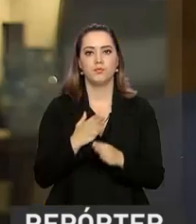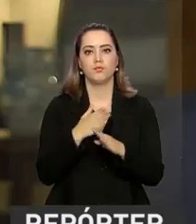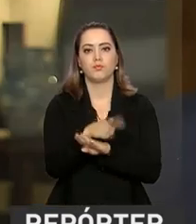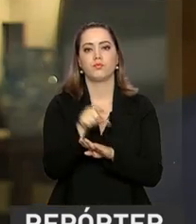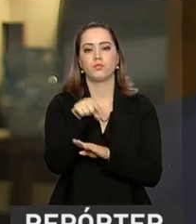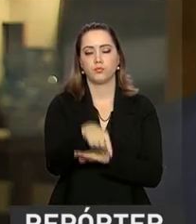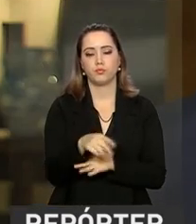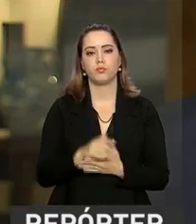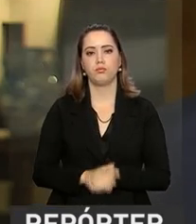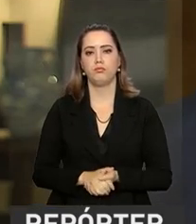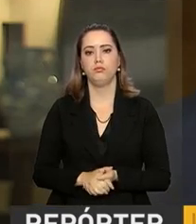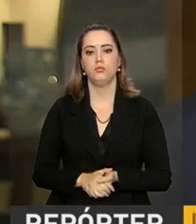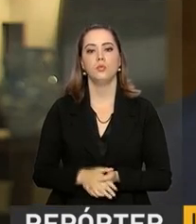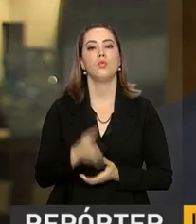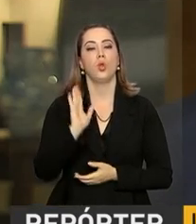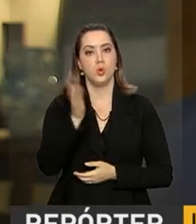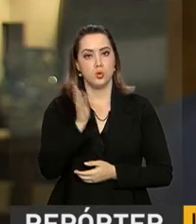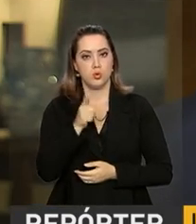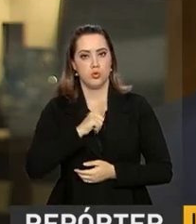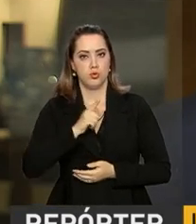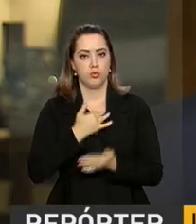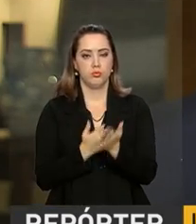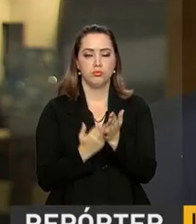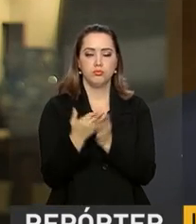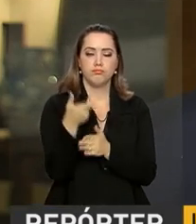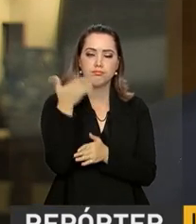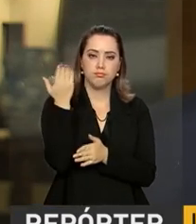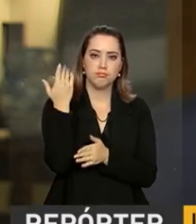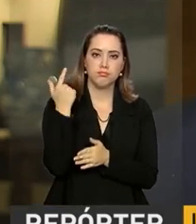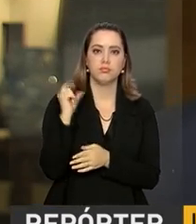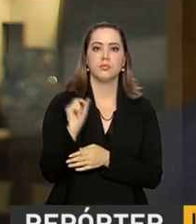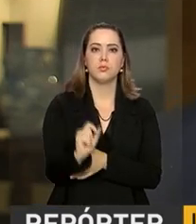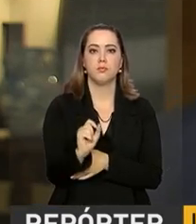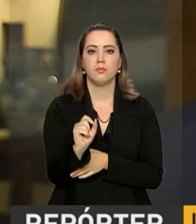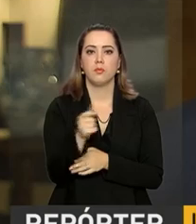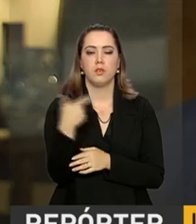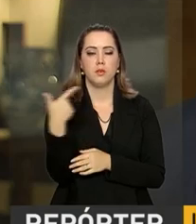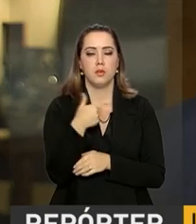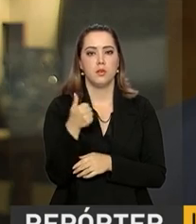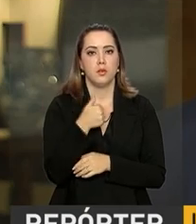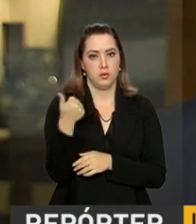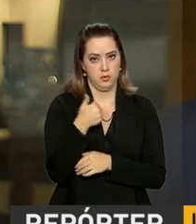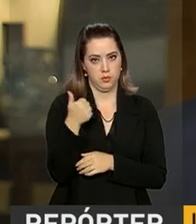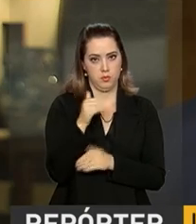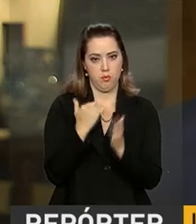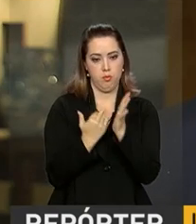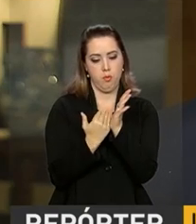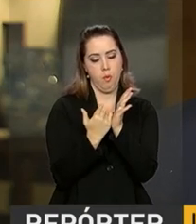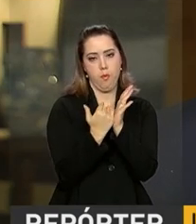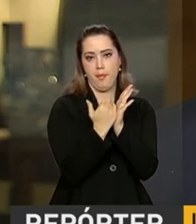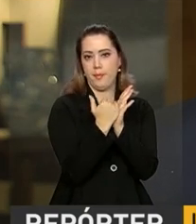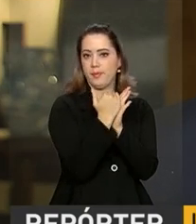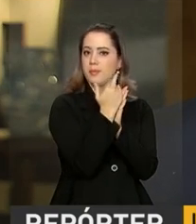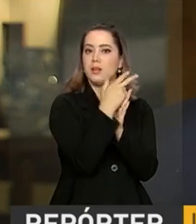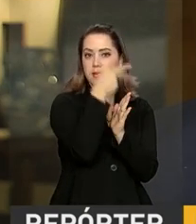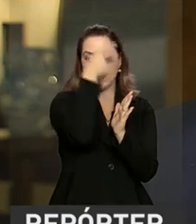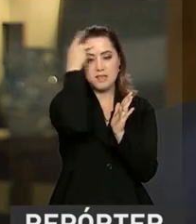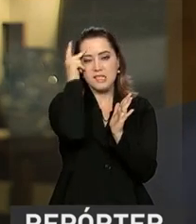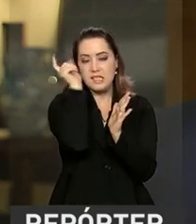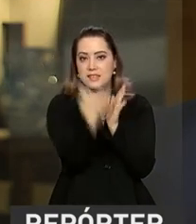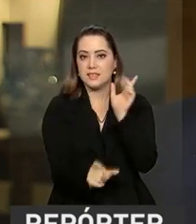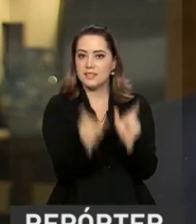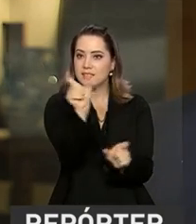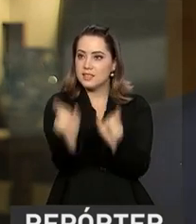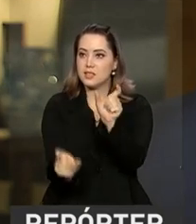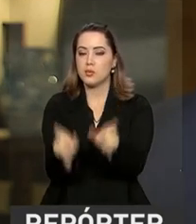Jogos. Nós tivemos já um primeiro grande sucesso, que foi o aumento da delegação brasileira.